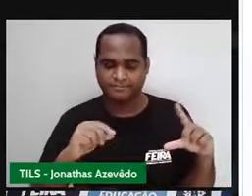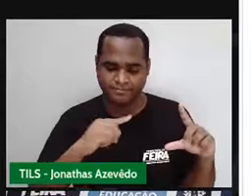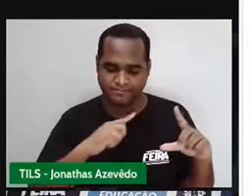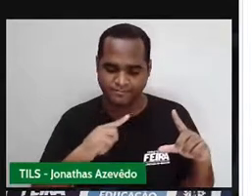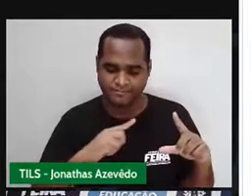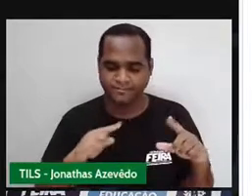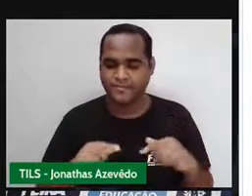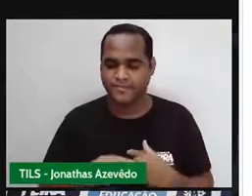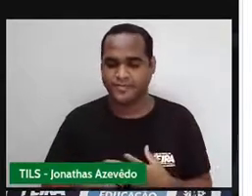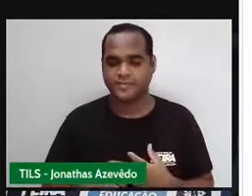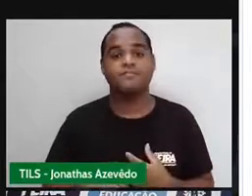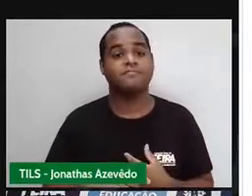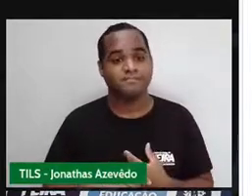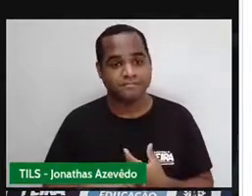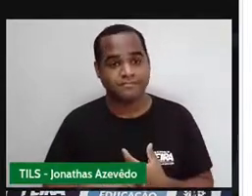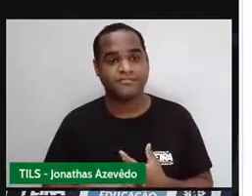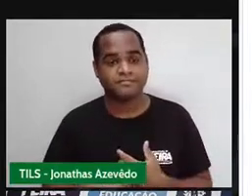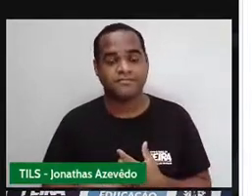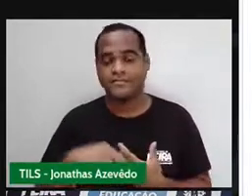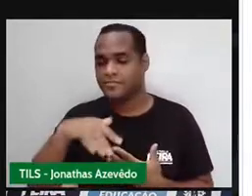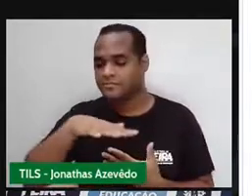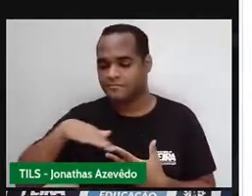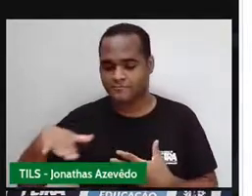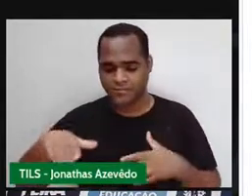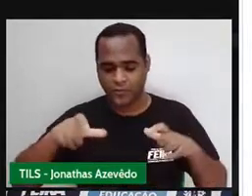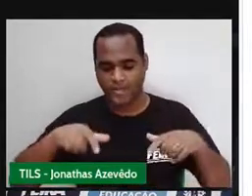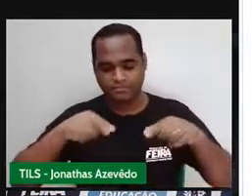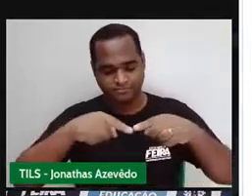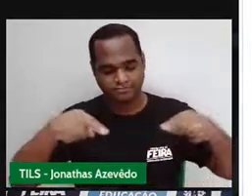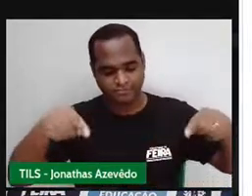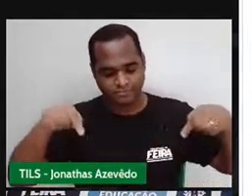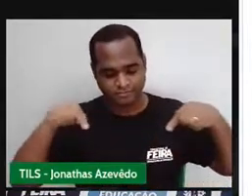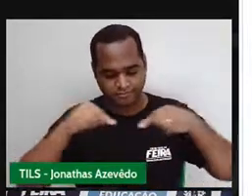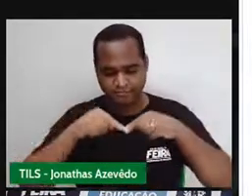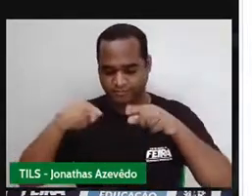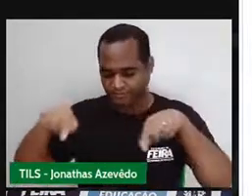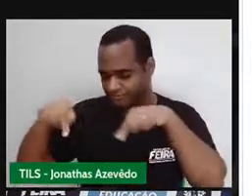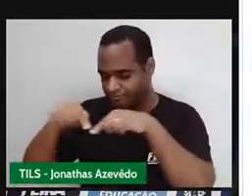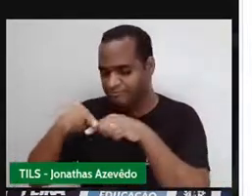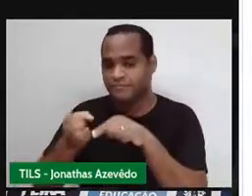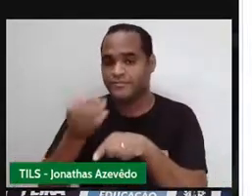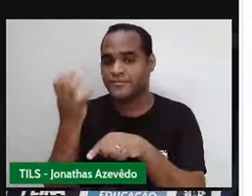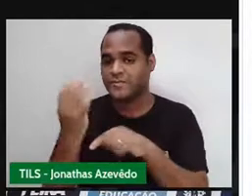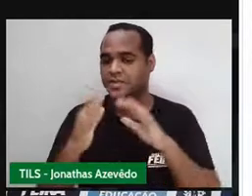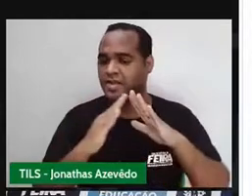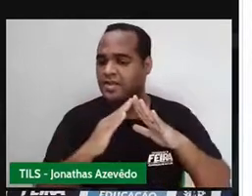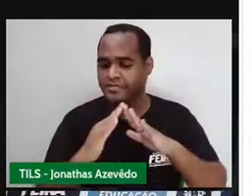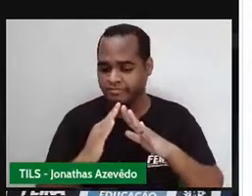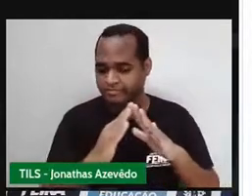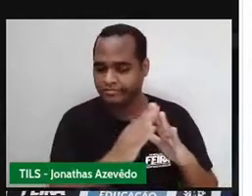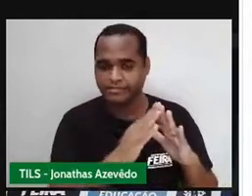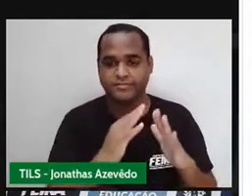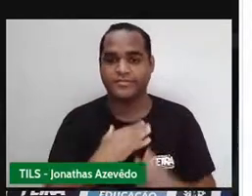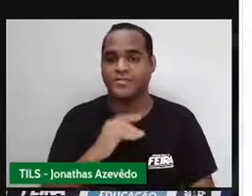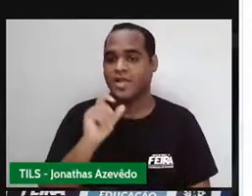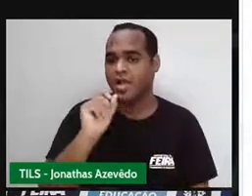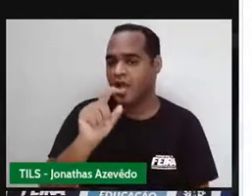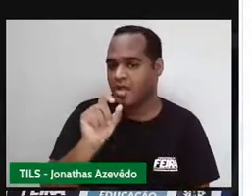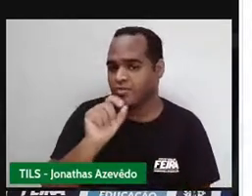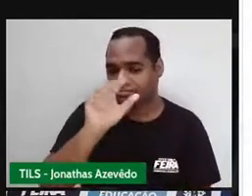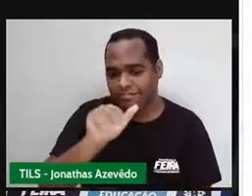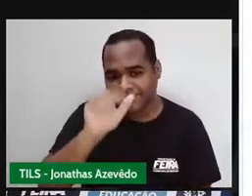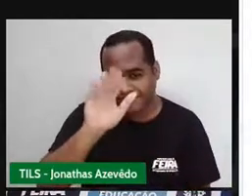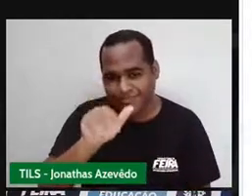uma divisão Zinha dos cômodos da casa né então aqui ó pintado aqui em azul né é essa